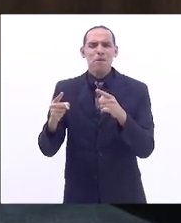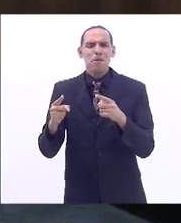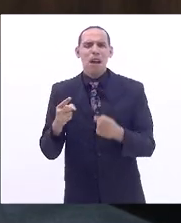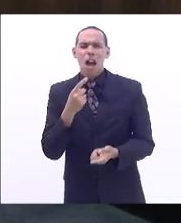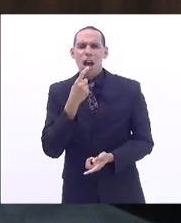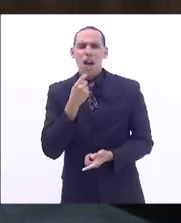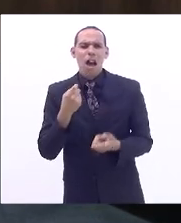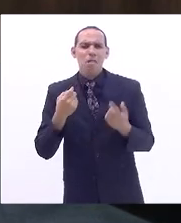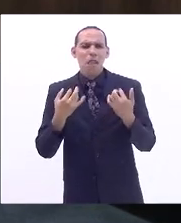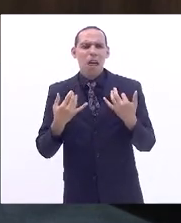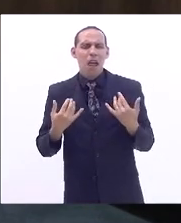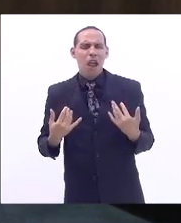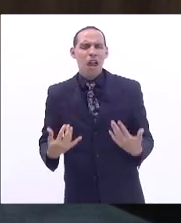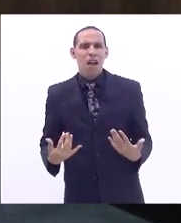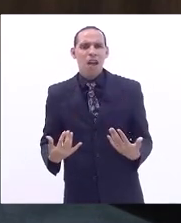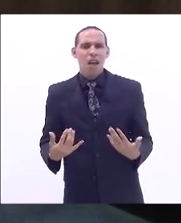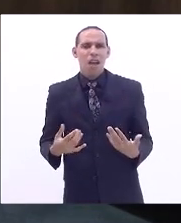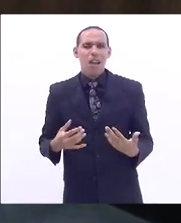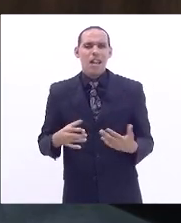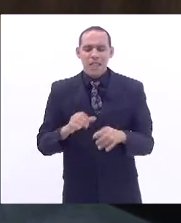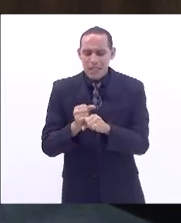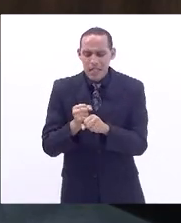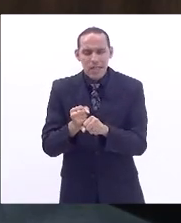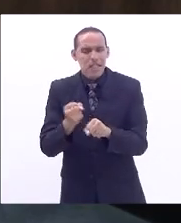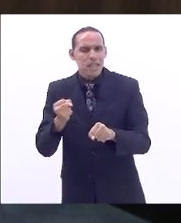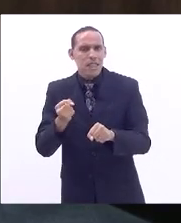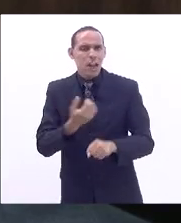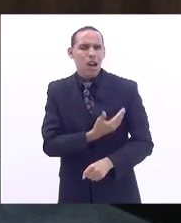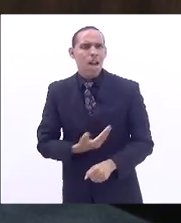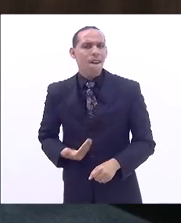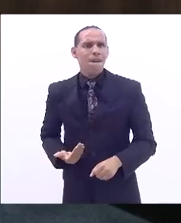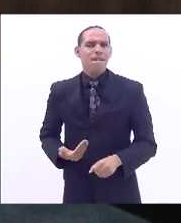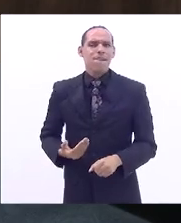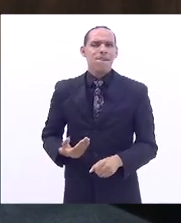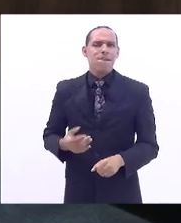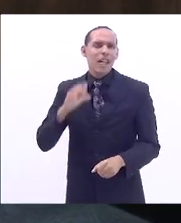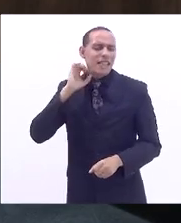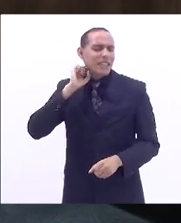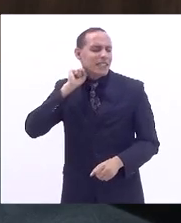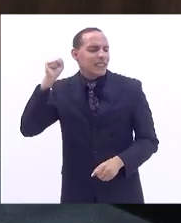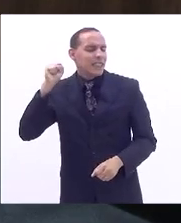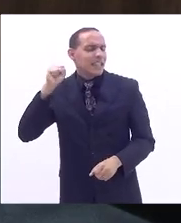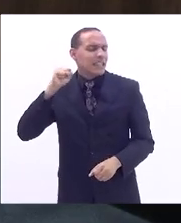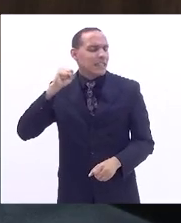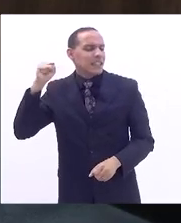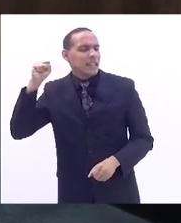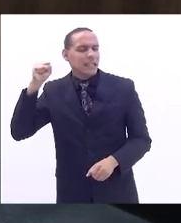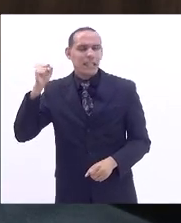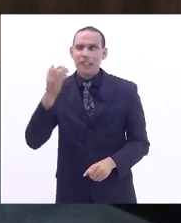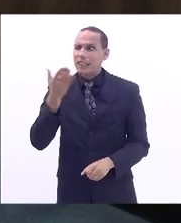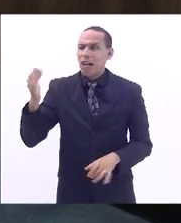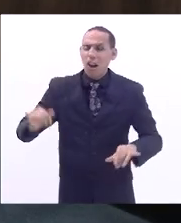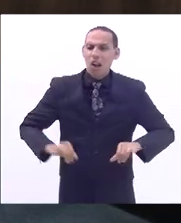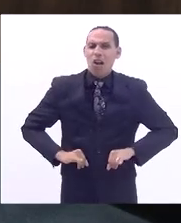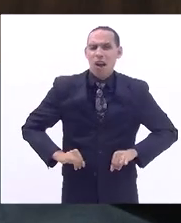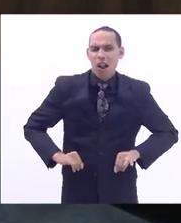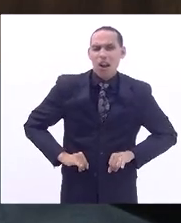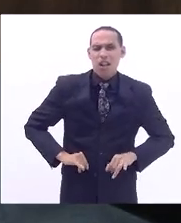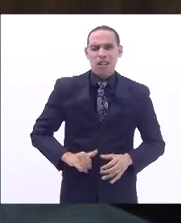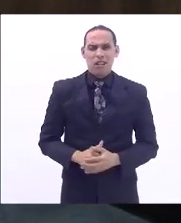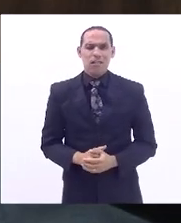o garrote apertado pelo governo no pescoço daquele que é sofredor